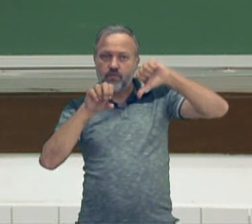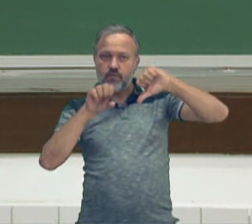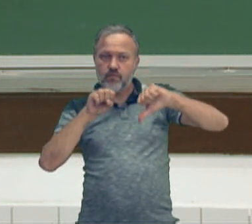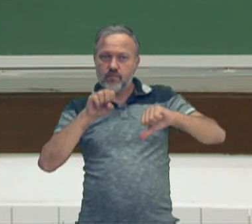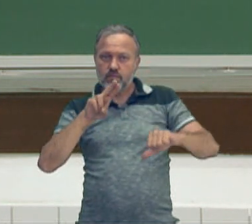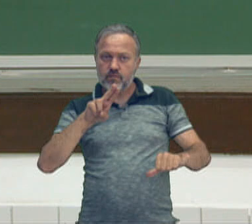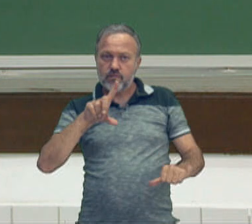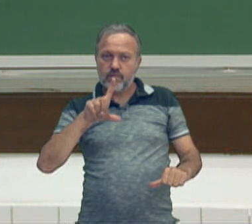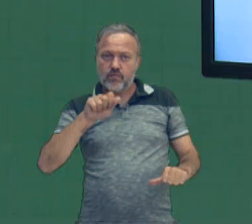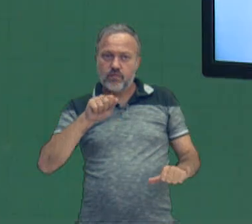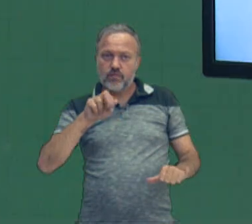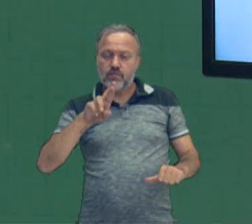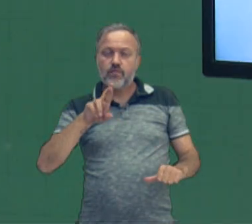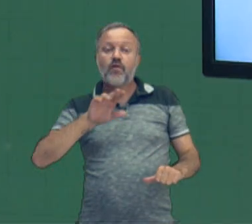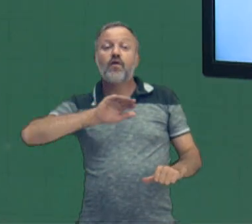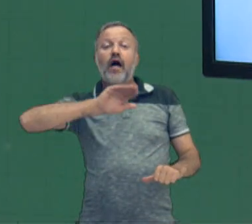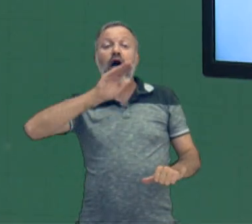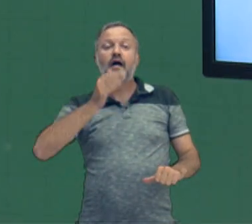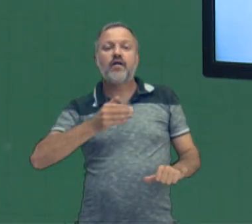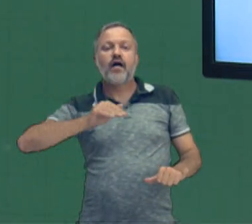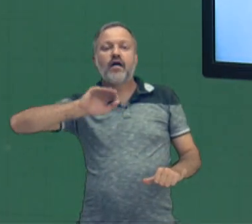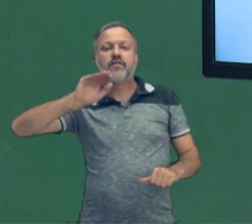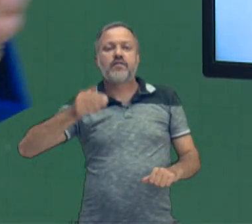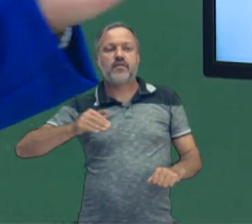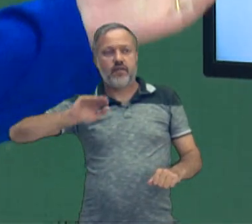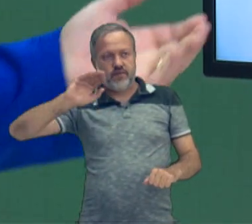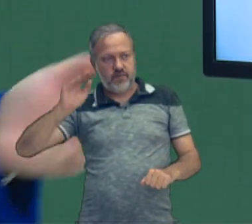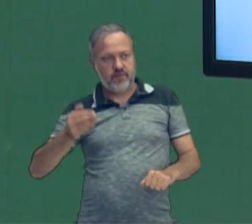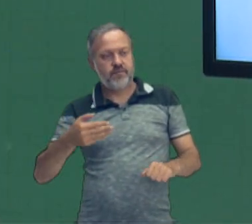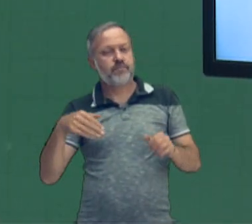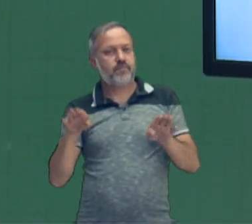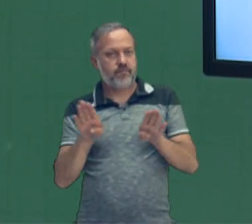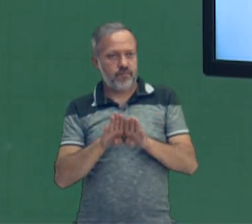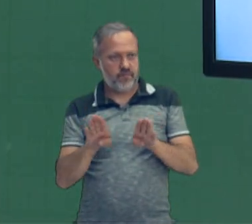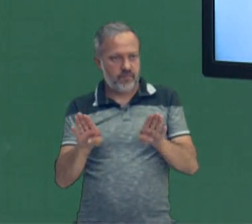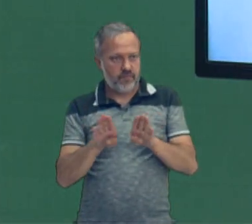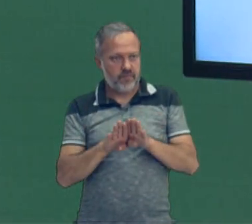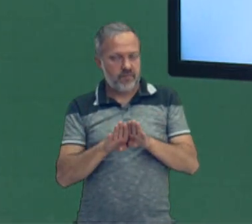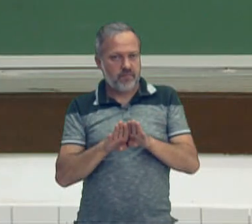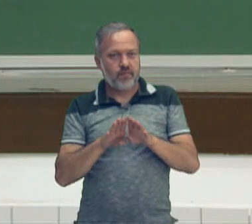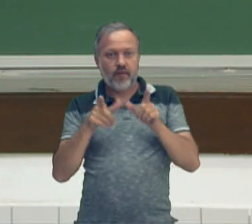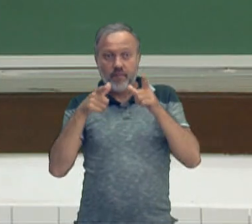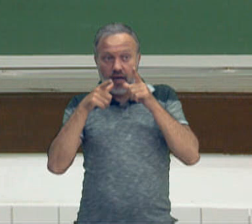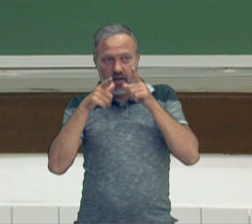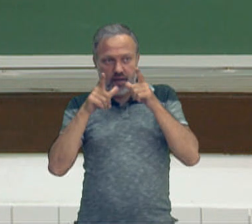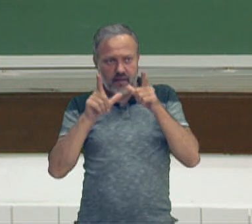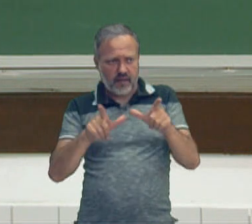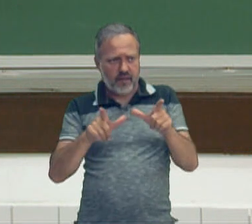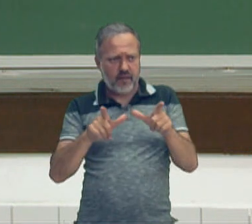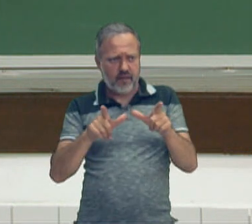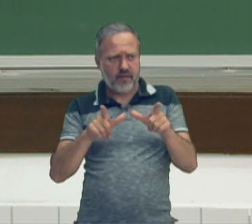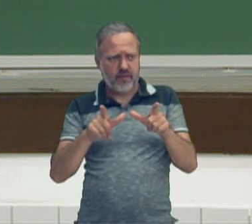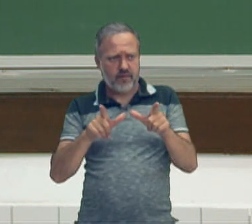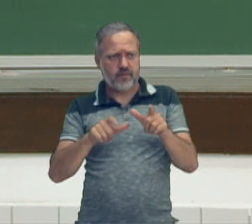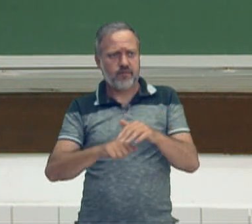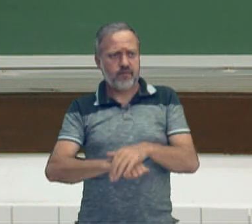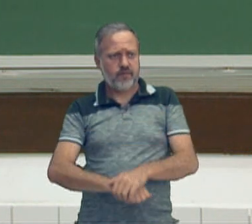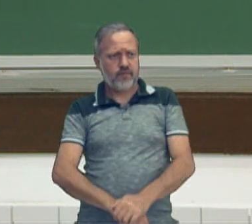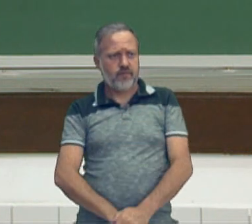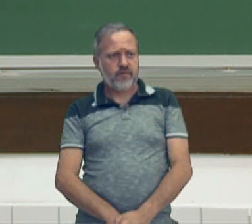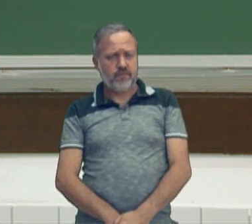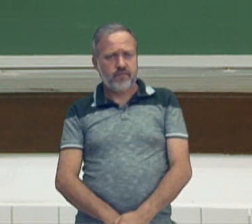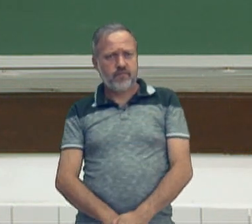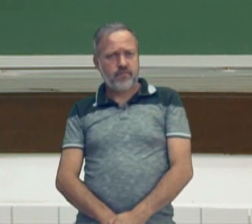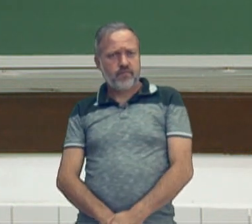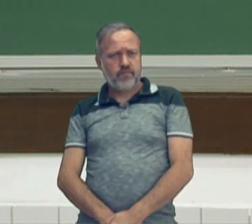Fizemos a regionalização da América, né, e também a parte da linguagem e sociocultural,